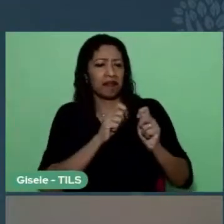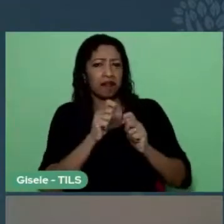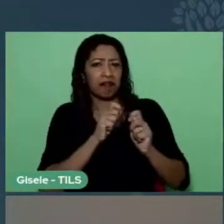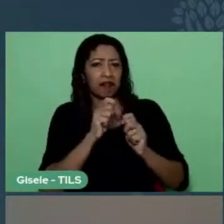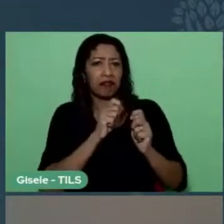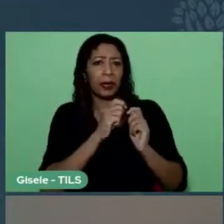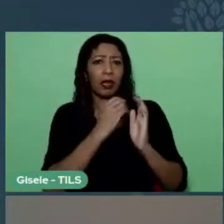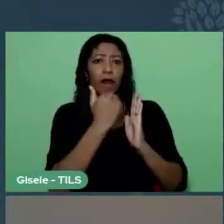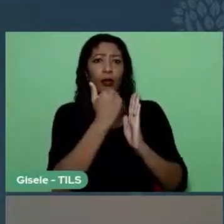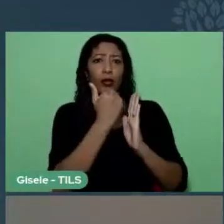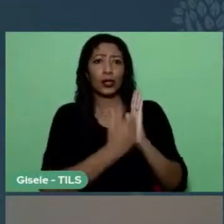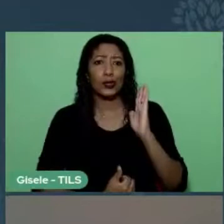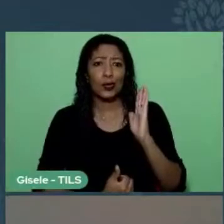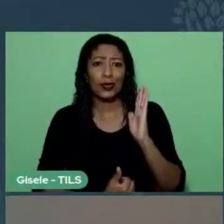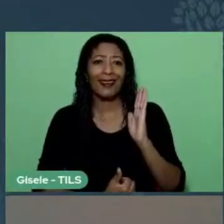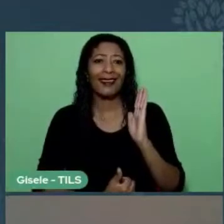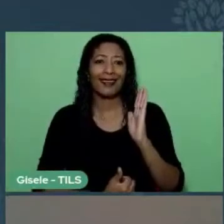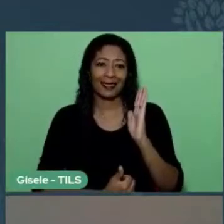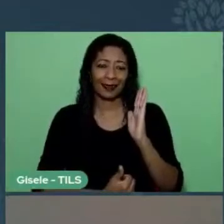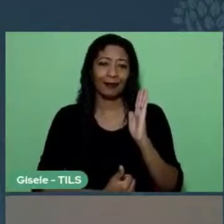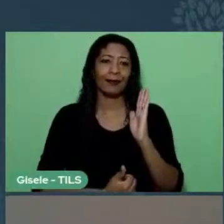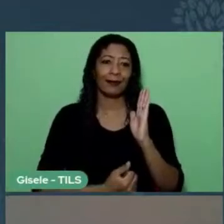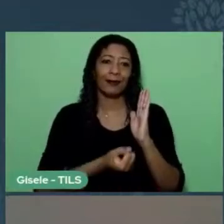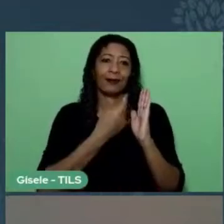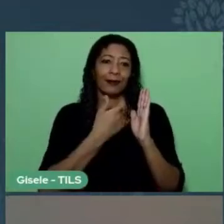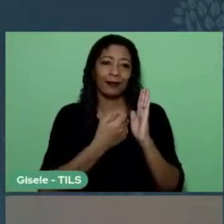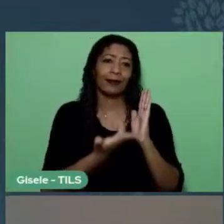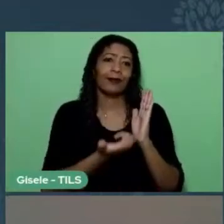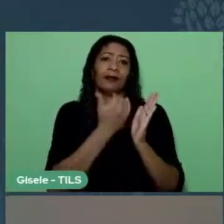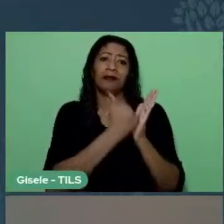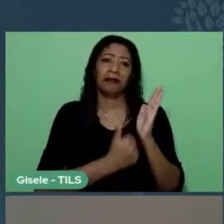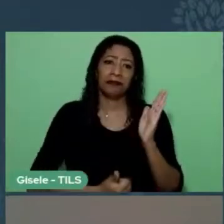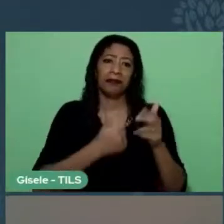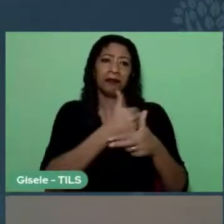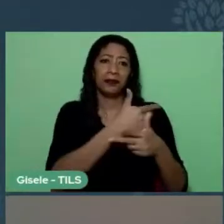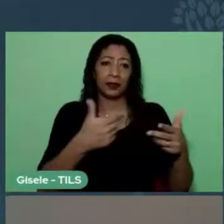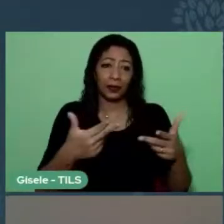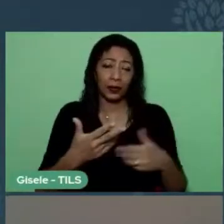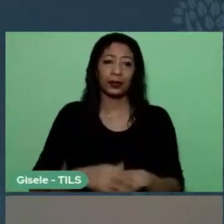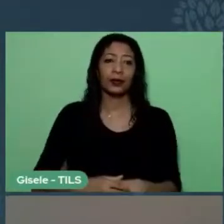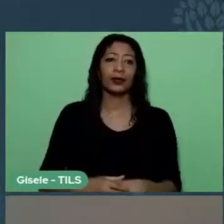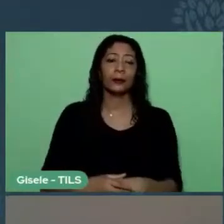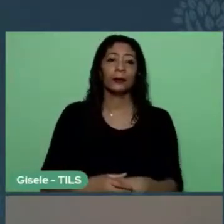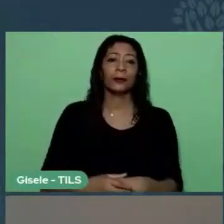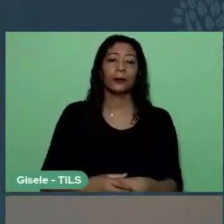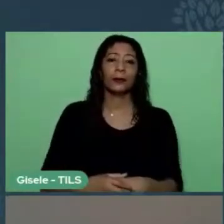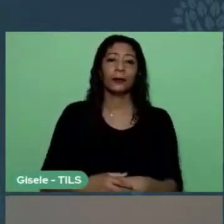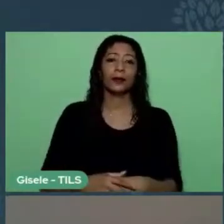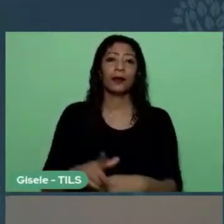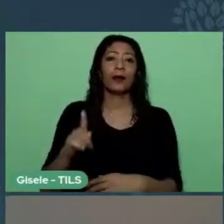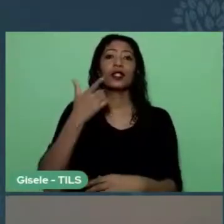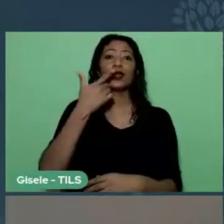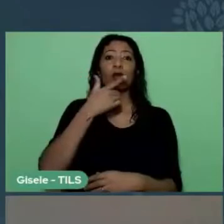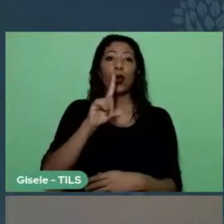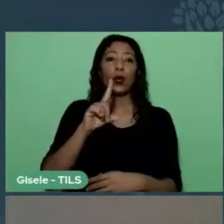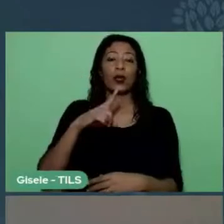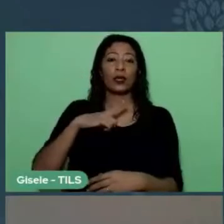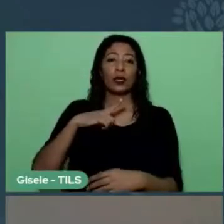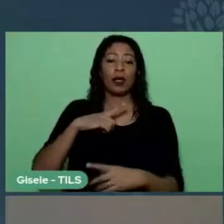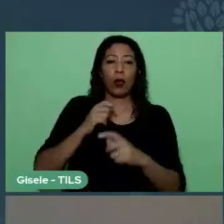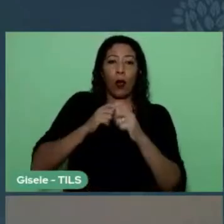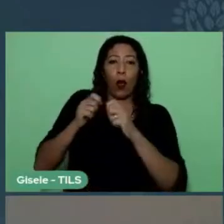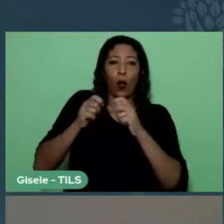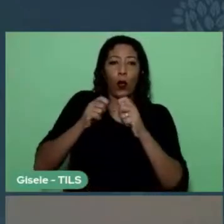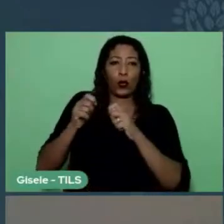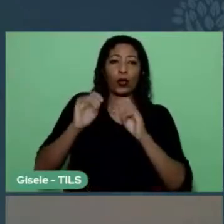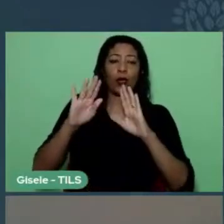vai ser o primeiro a querer reduzir carga de tratamento, reduzir os remédios que esse paciente está usando, para a gente sempre deixar o paciente controlado,